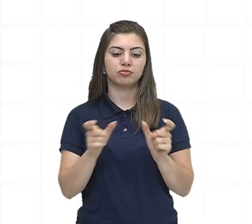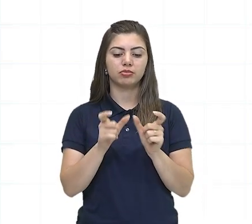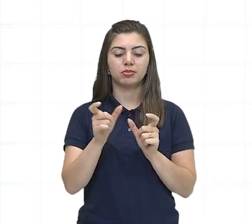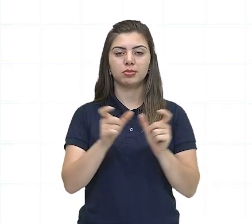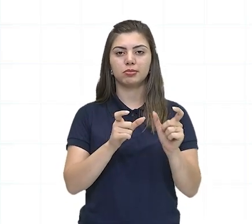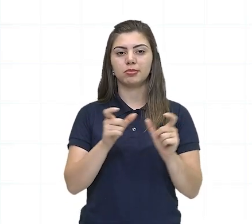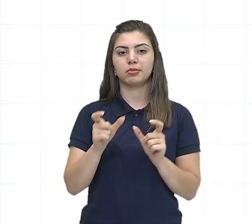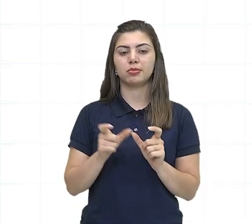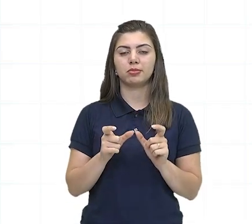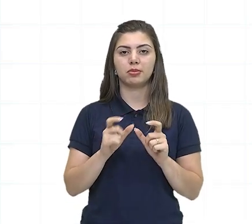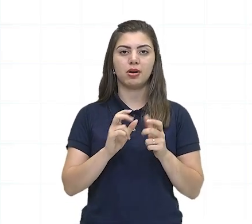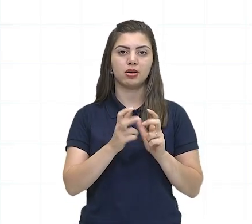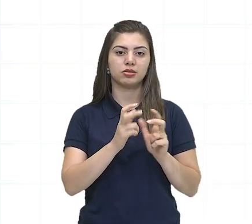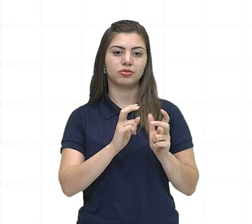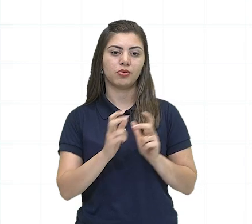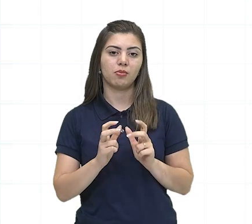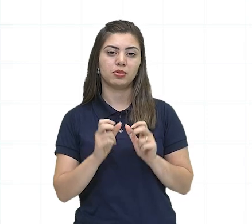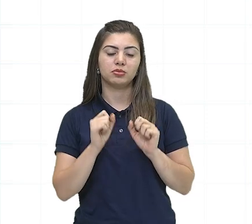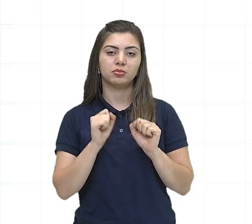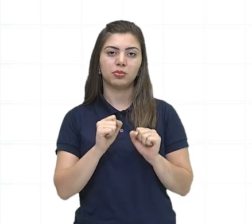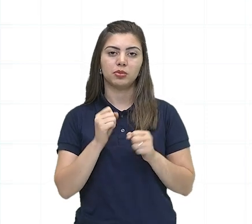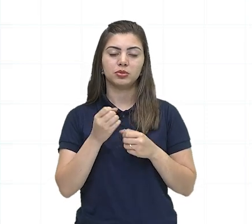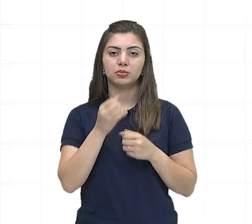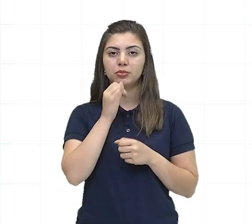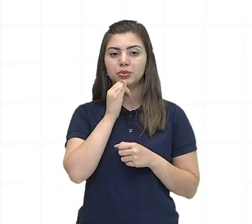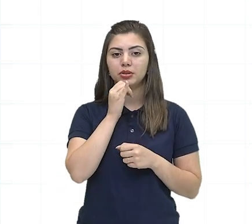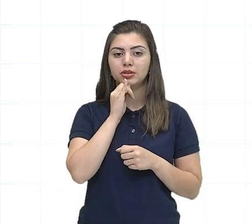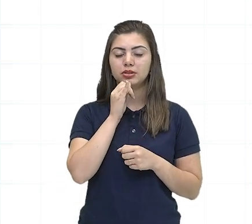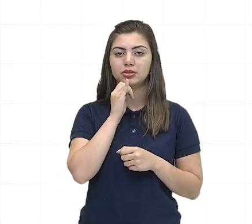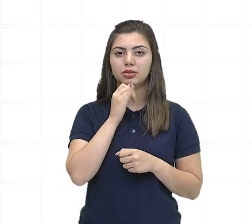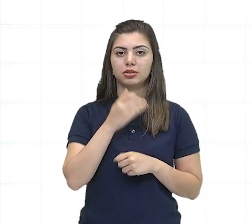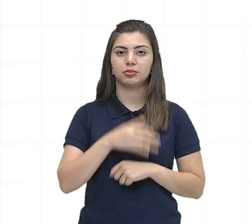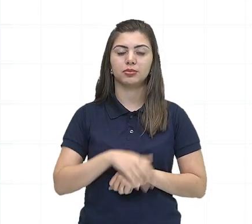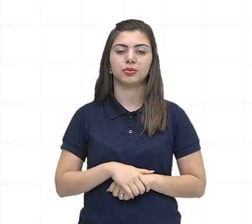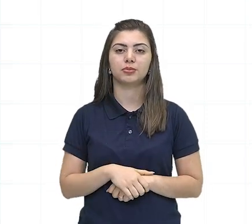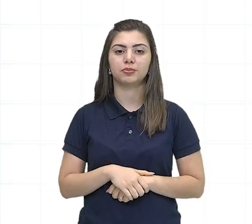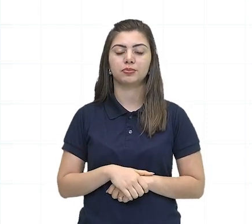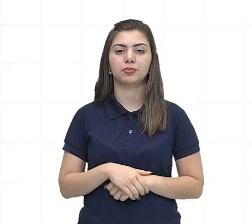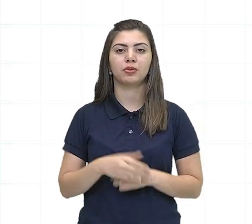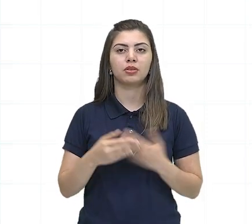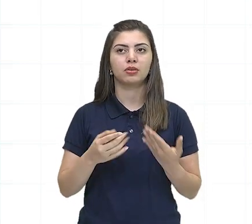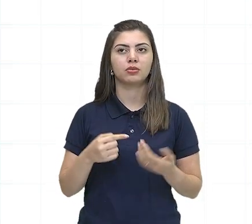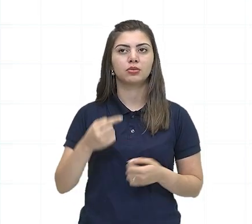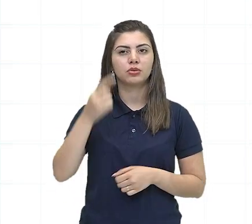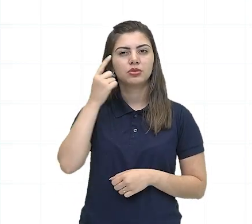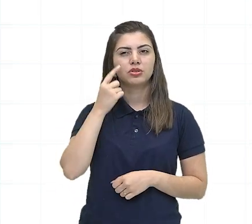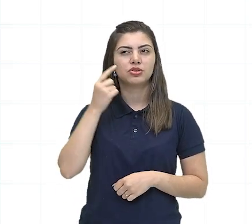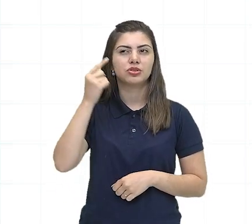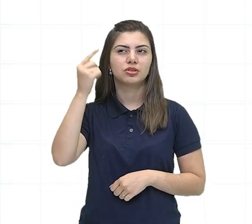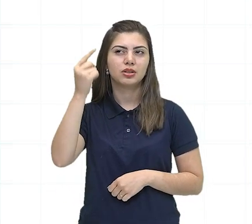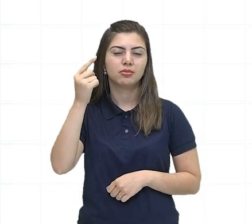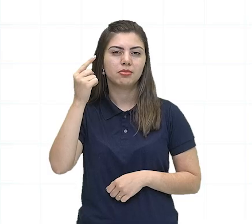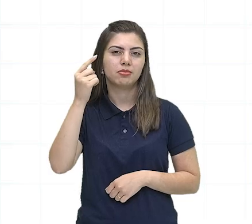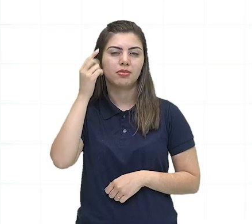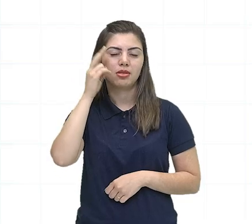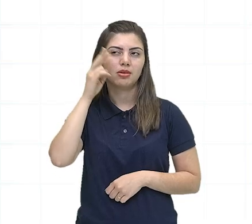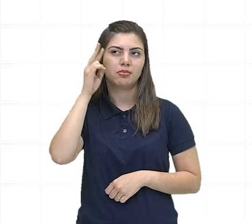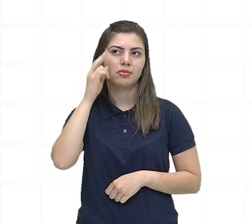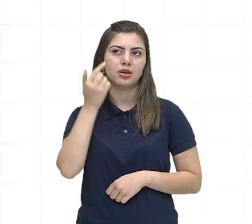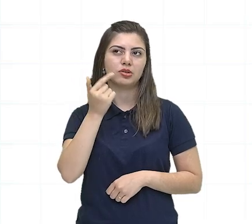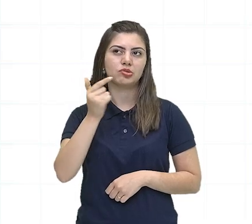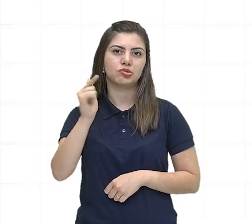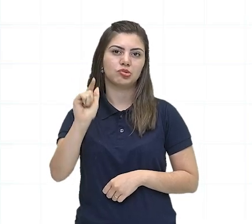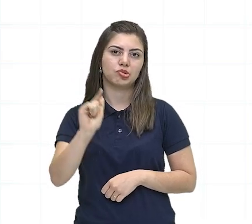As formas podem ser figurativas, ou seja, pode nos remeter à figura que existe na realidade. Ora, o que